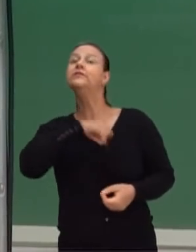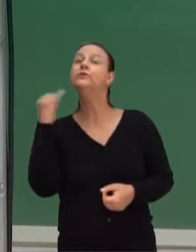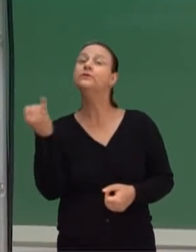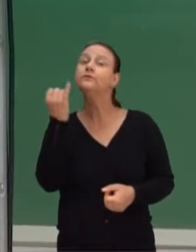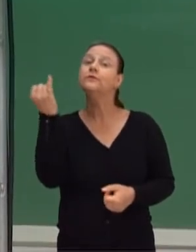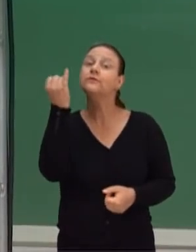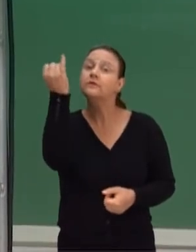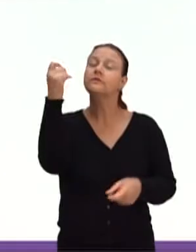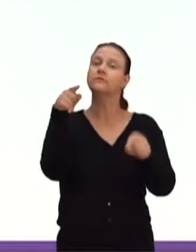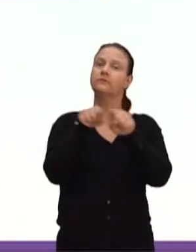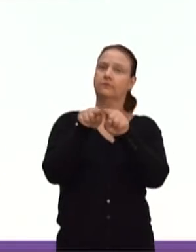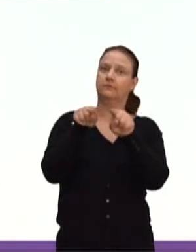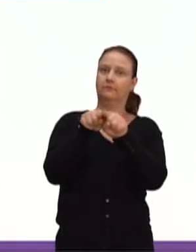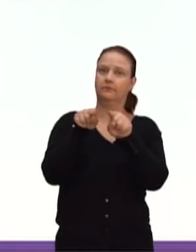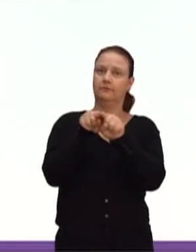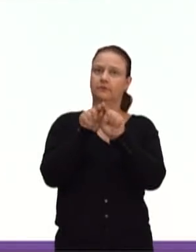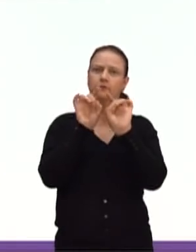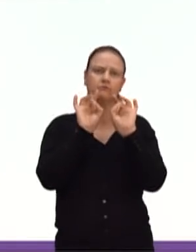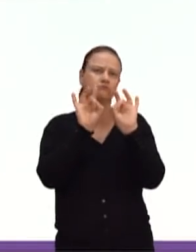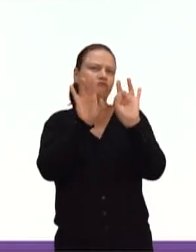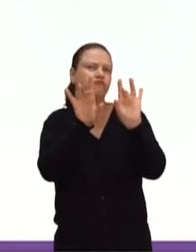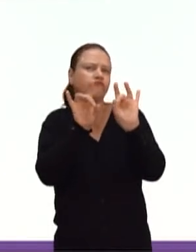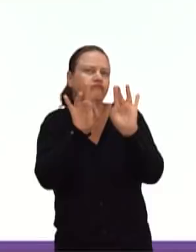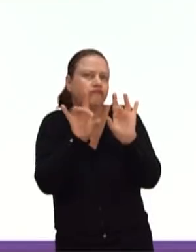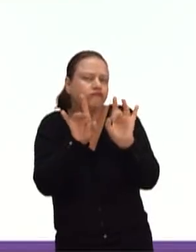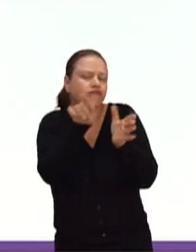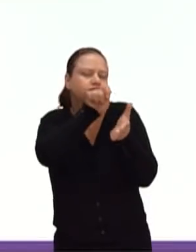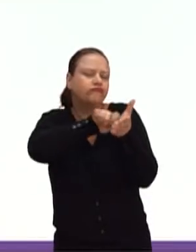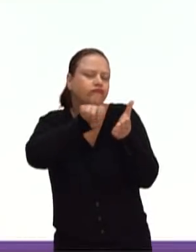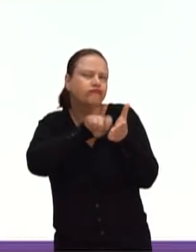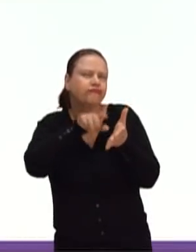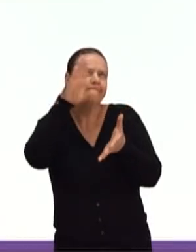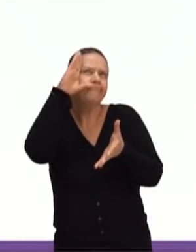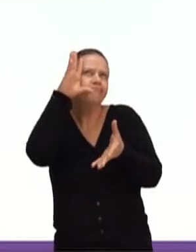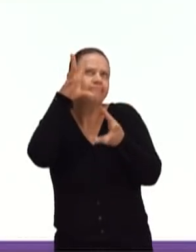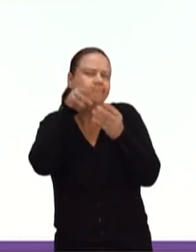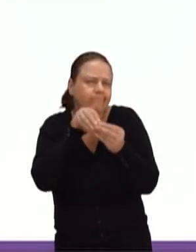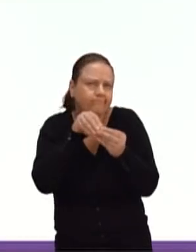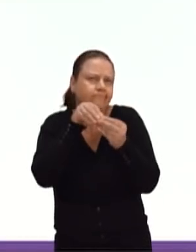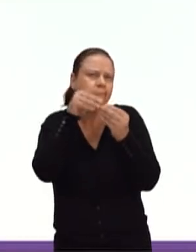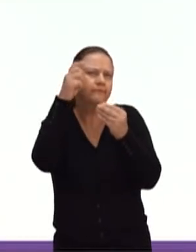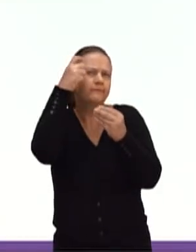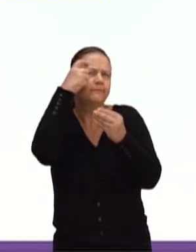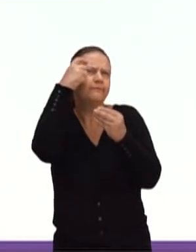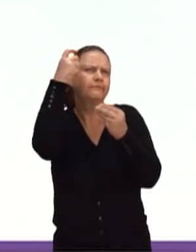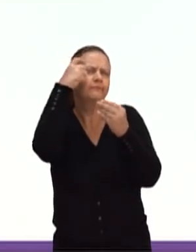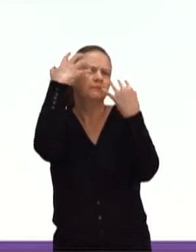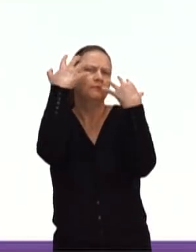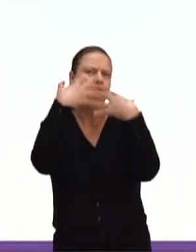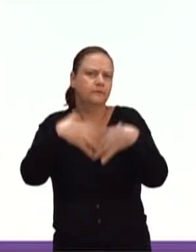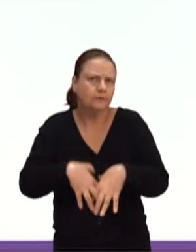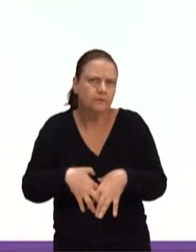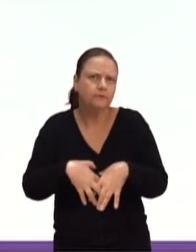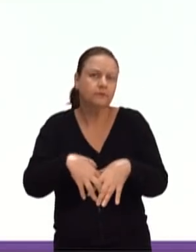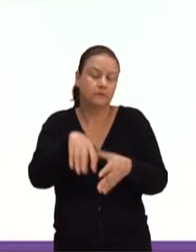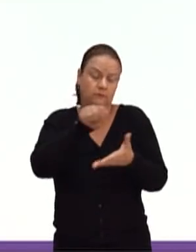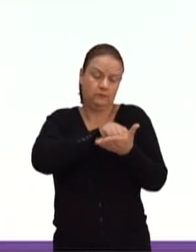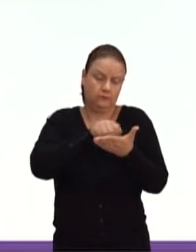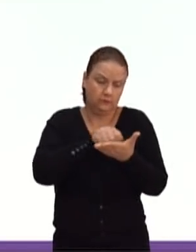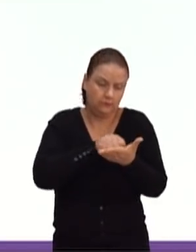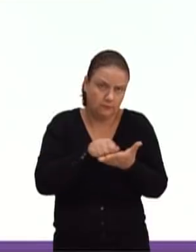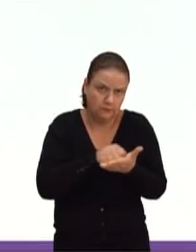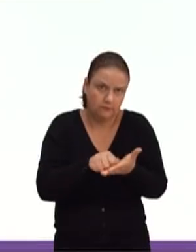Importante, somente escrevendo, revisando, refletindo, apagando